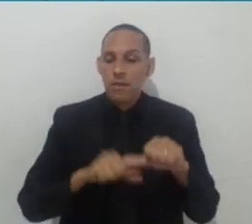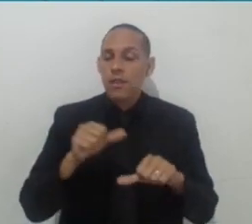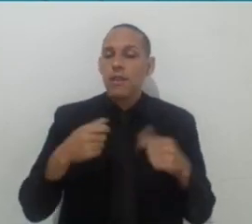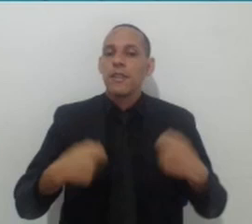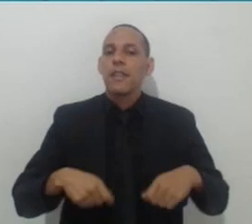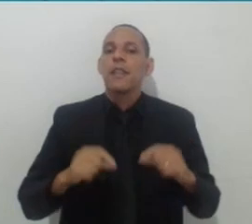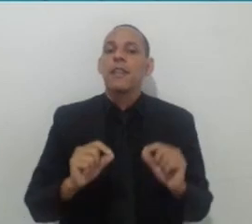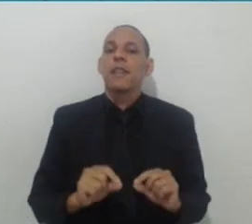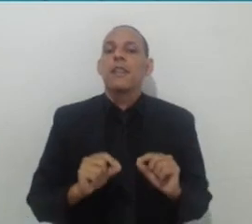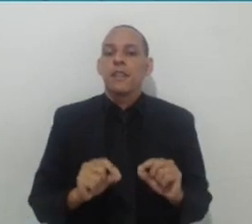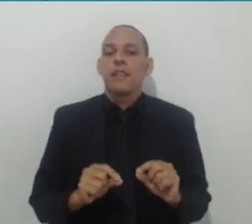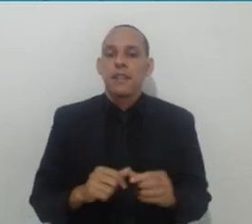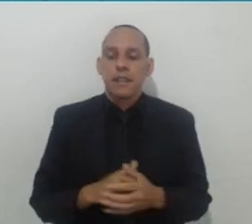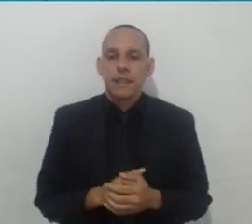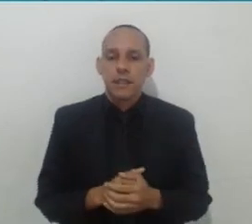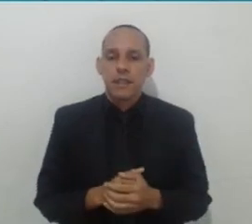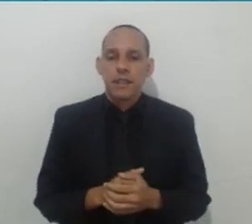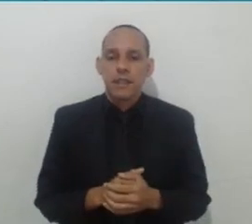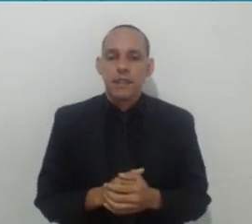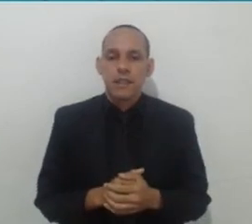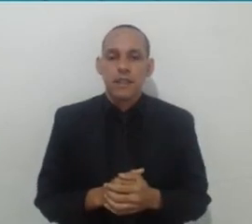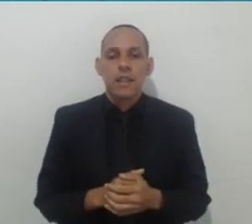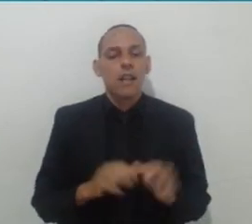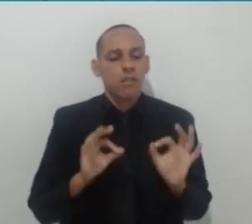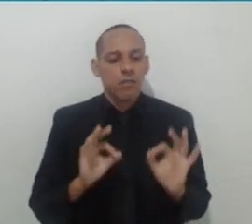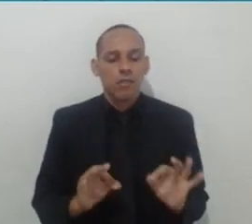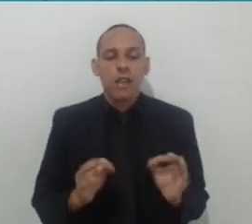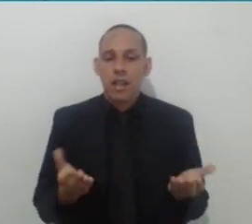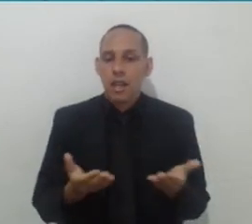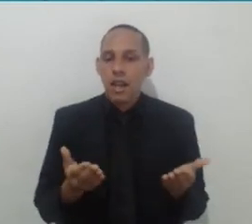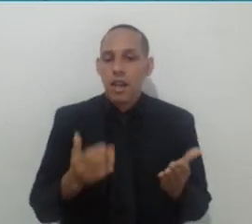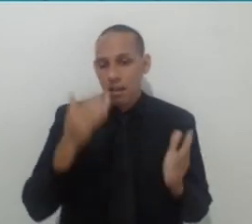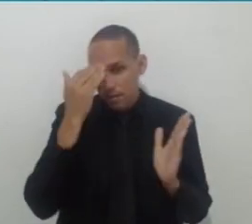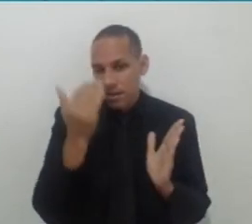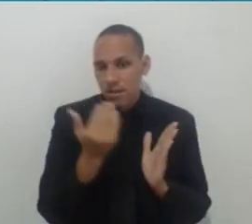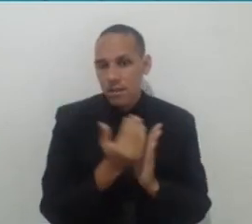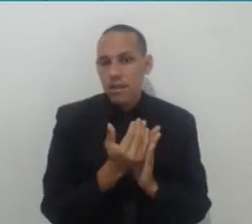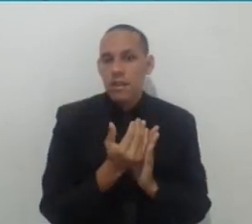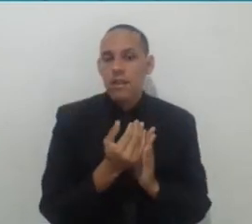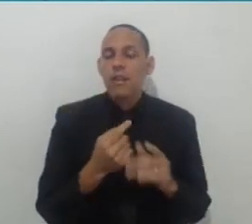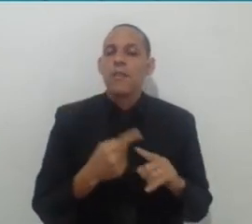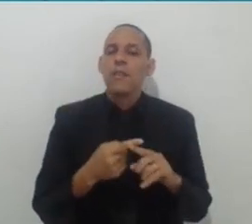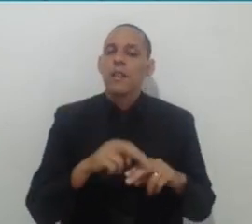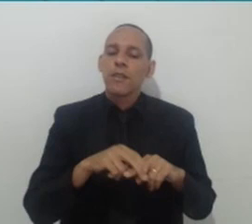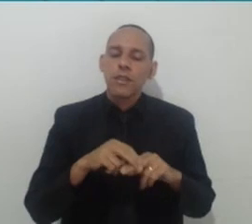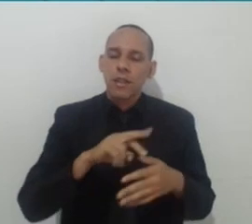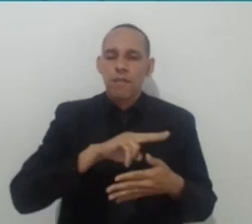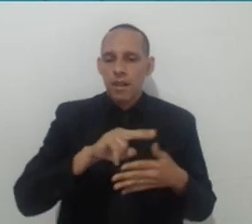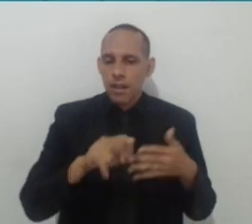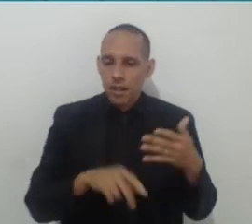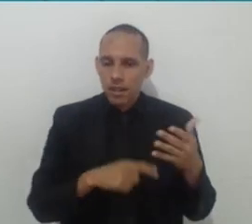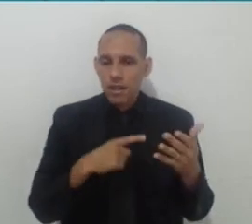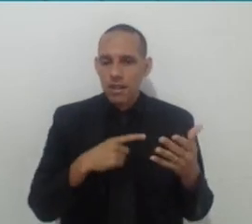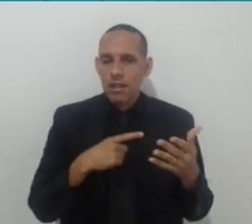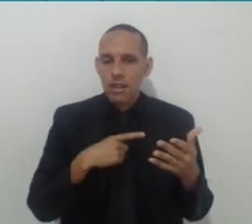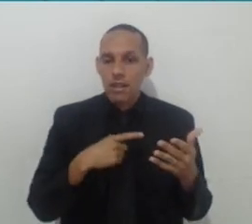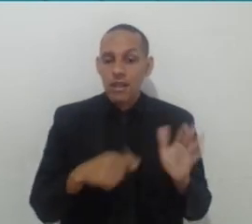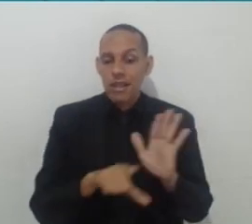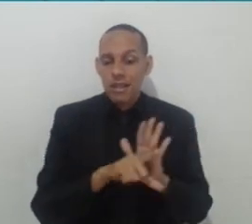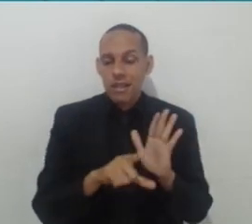mandamental. Trata-se de medida mais prudente a ser tomada pelas razões a seguir delineadas. A evidente ilegalidade do ato de autoria